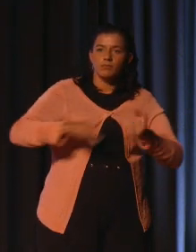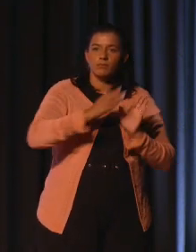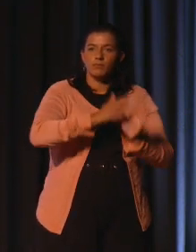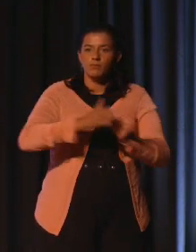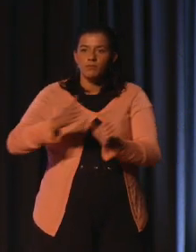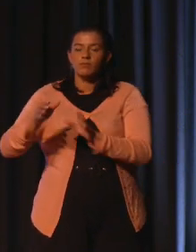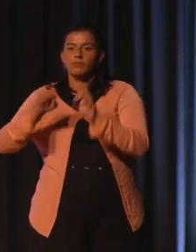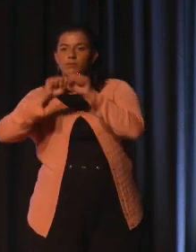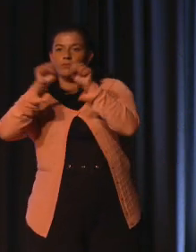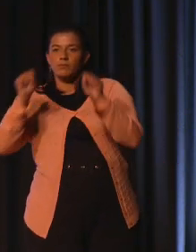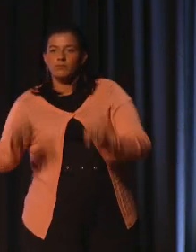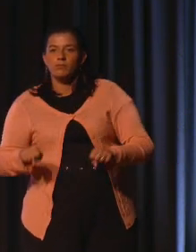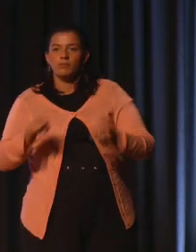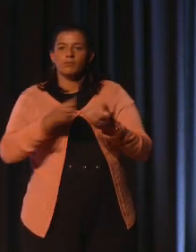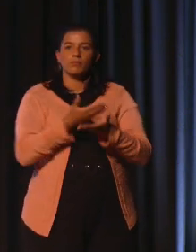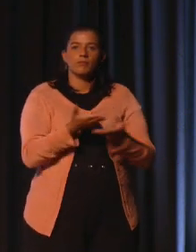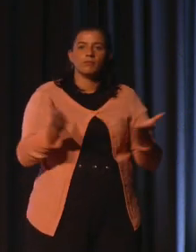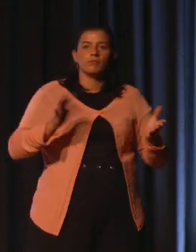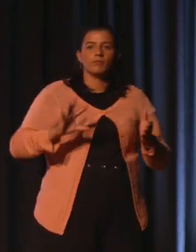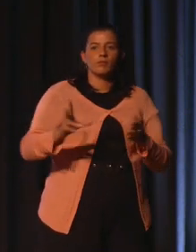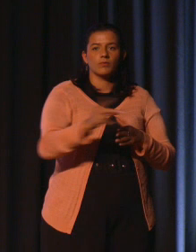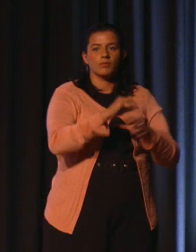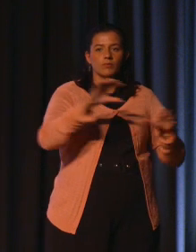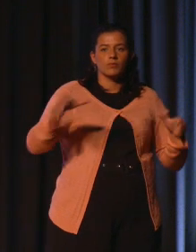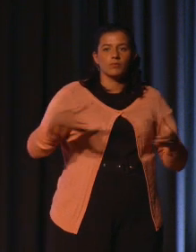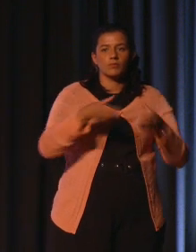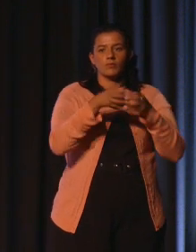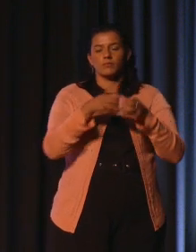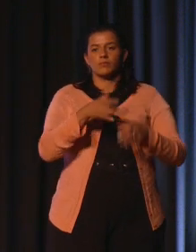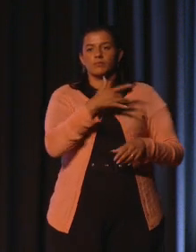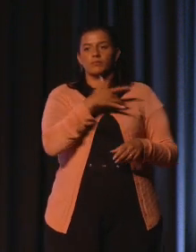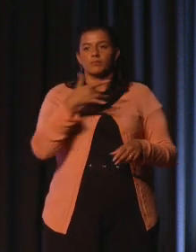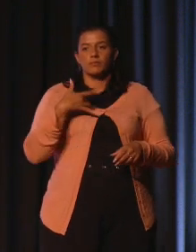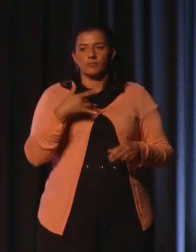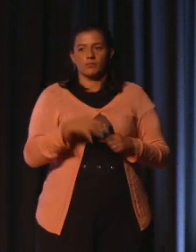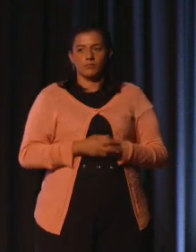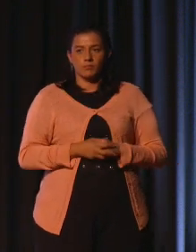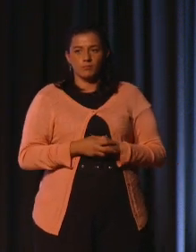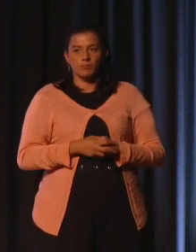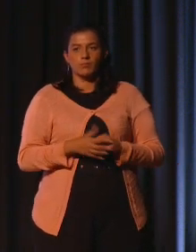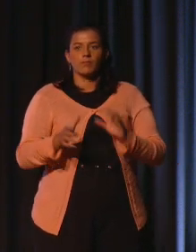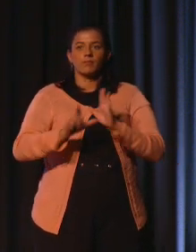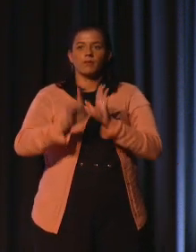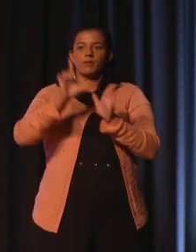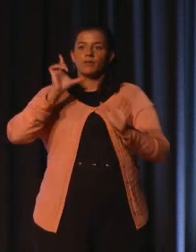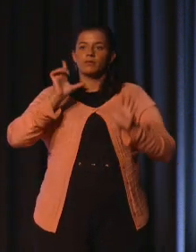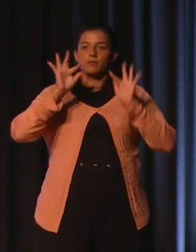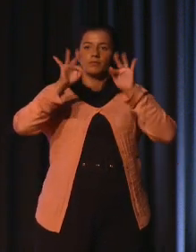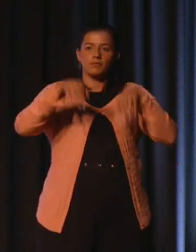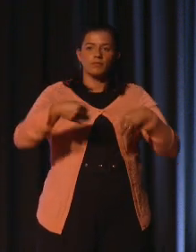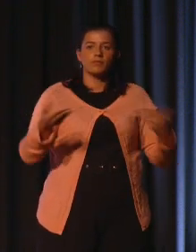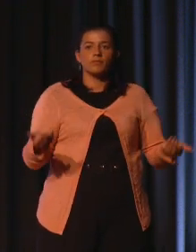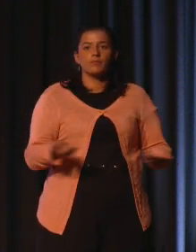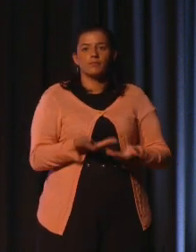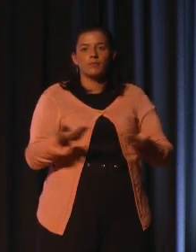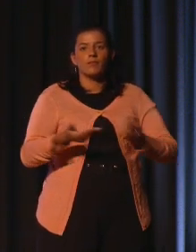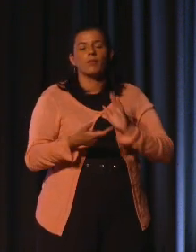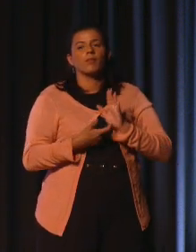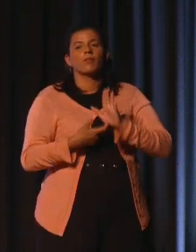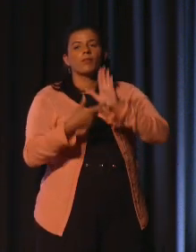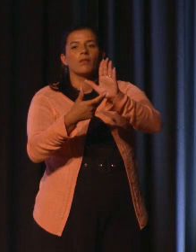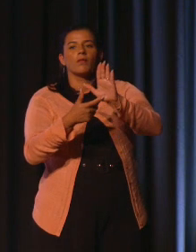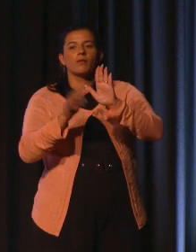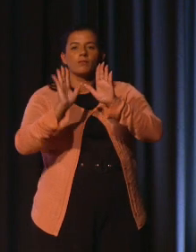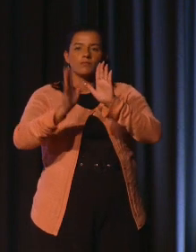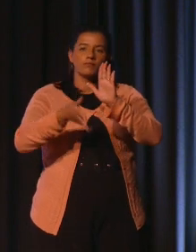notificação em sistema e divulgação para toda a equipe de saúde, tá? Então, assim, antes de eu finalizar, né, aqui a apresentação, que já